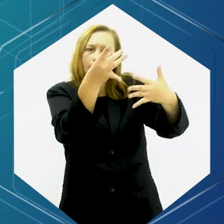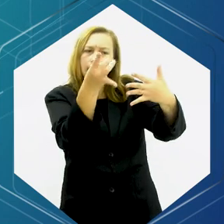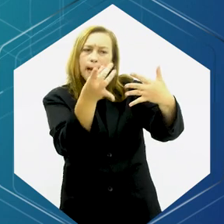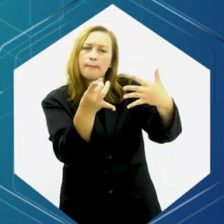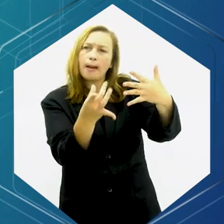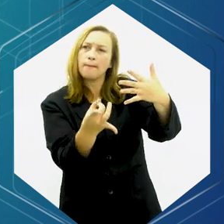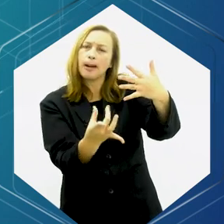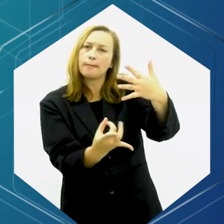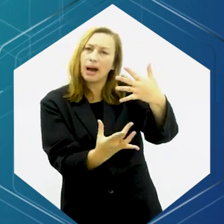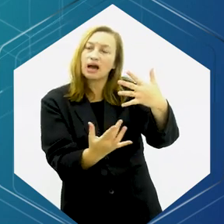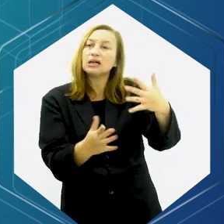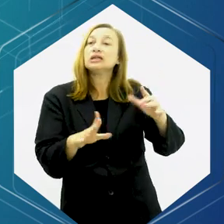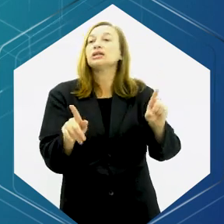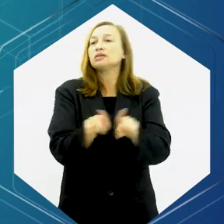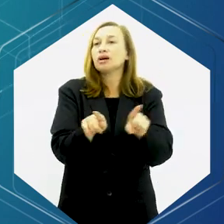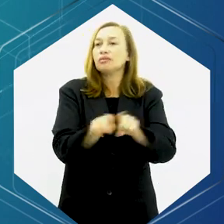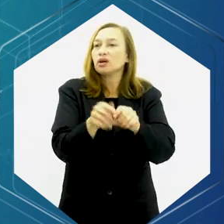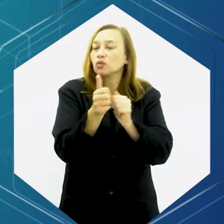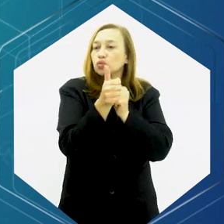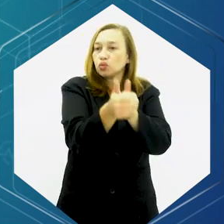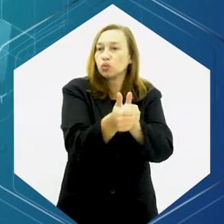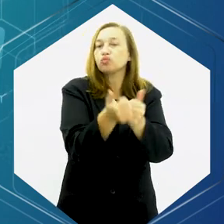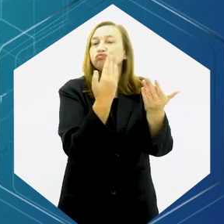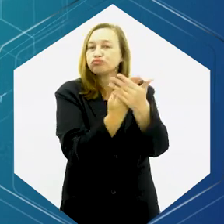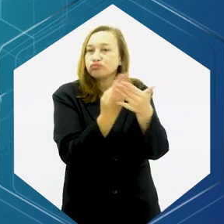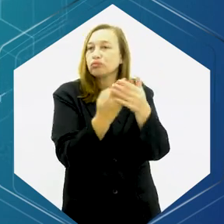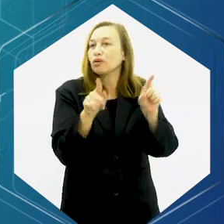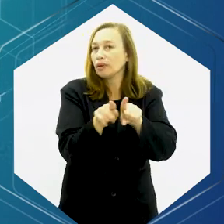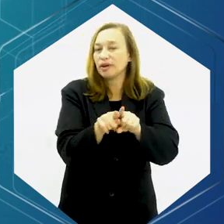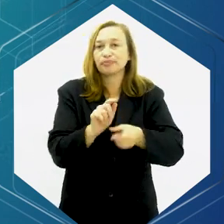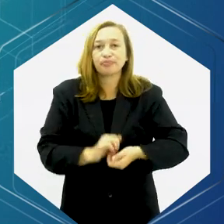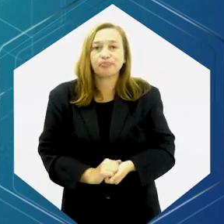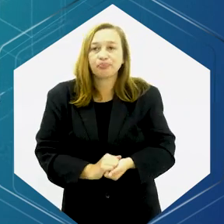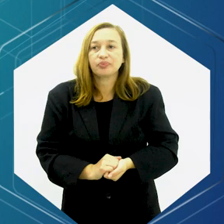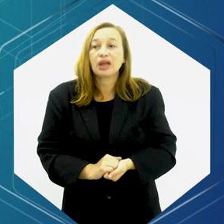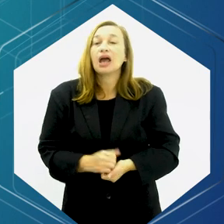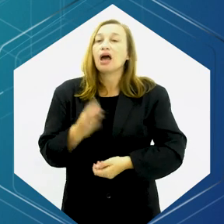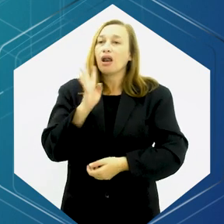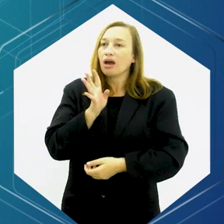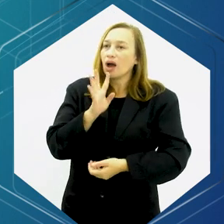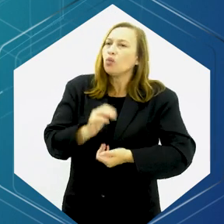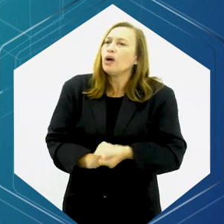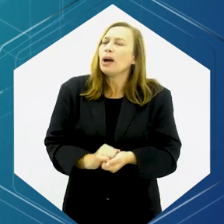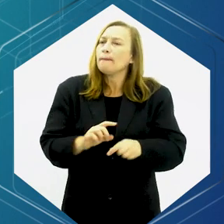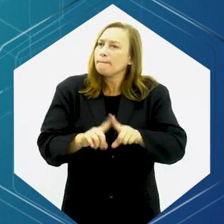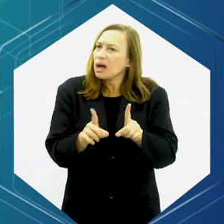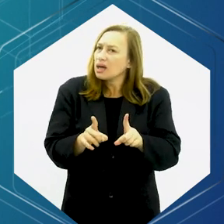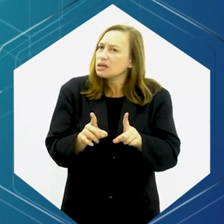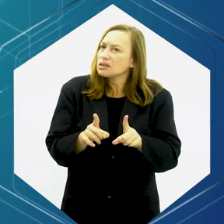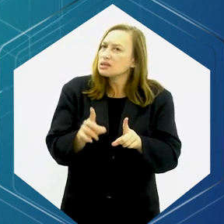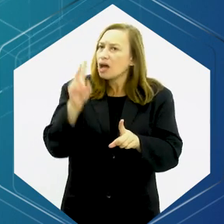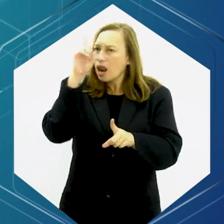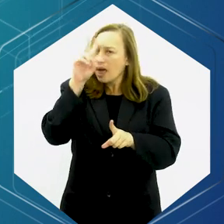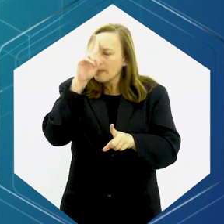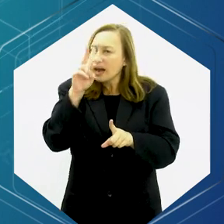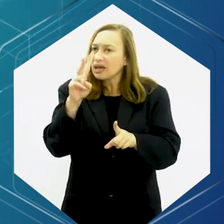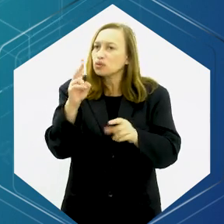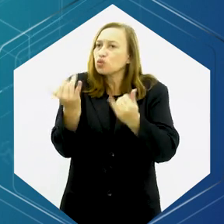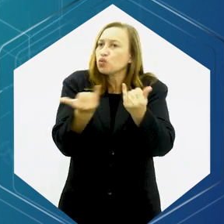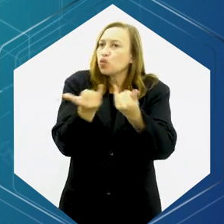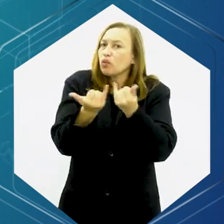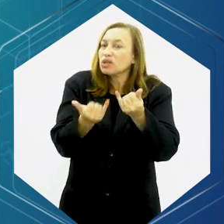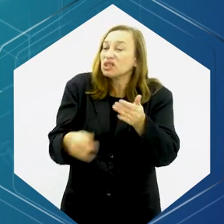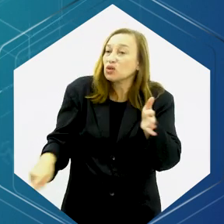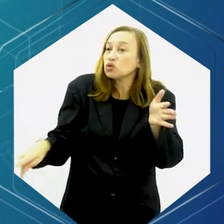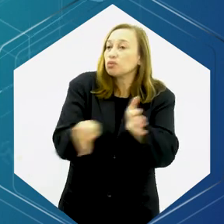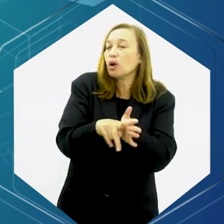dados ah e e também na condução do estudo também bacana bacana mas Vale ressaltar que são